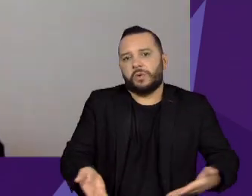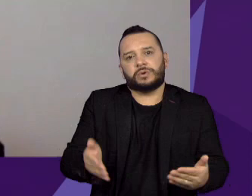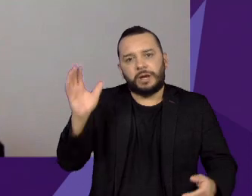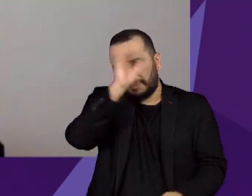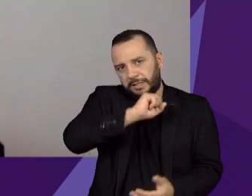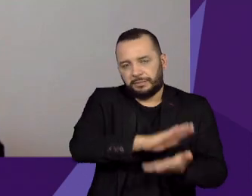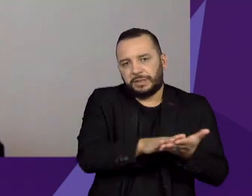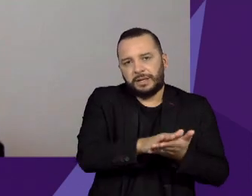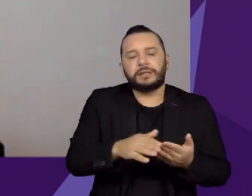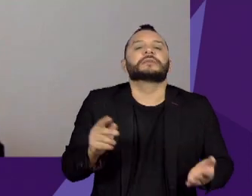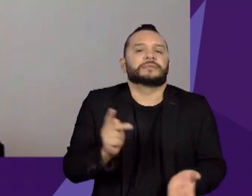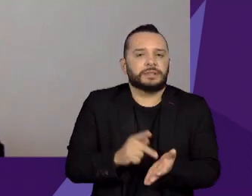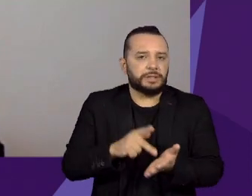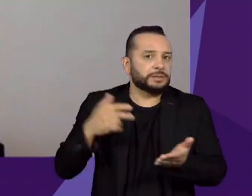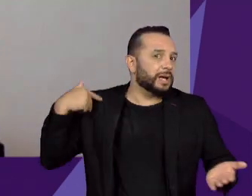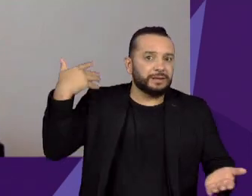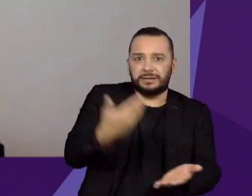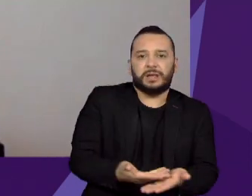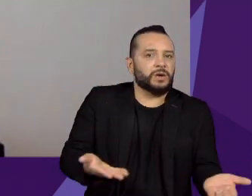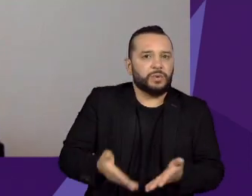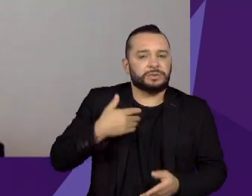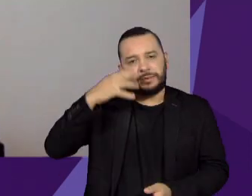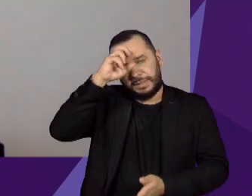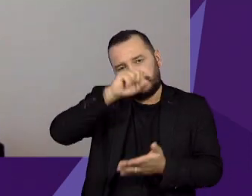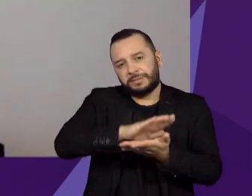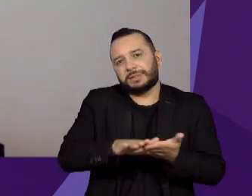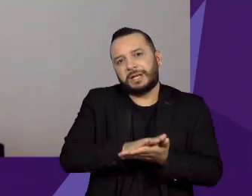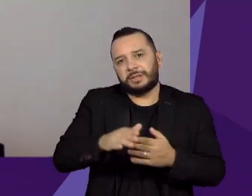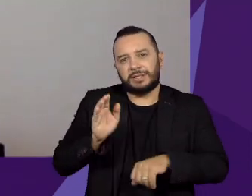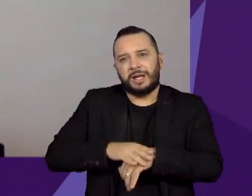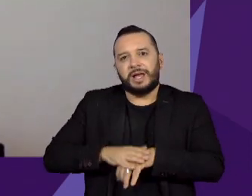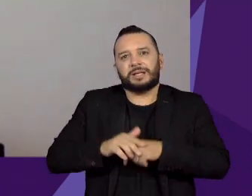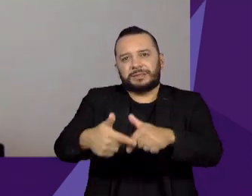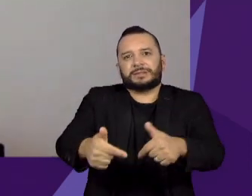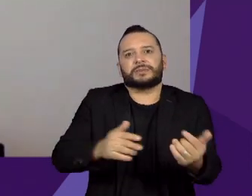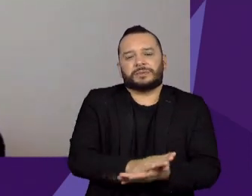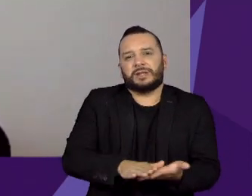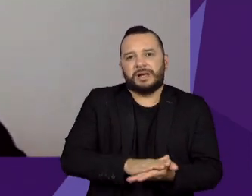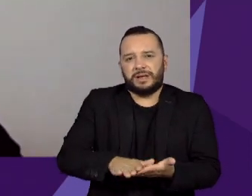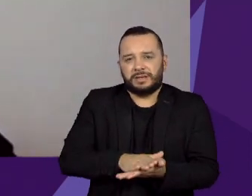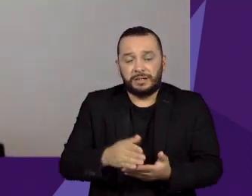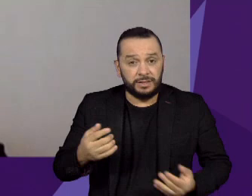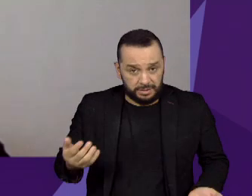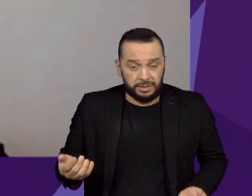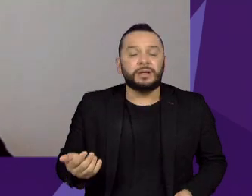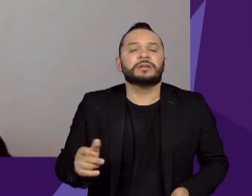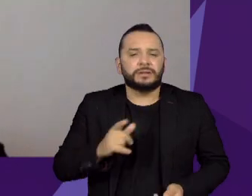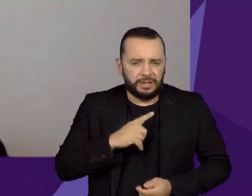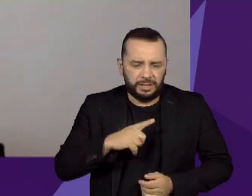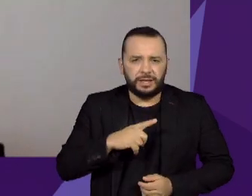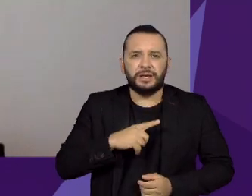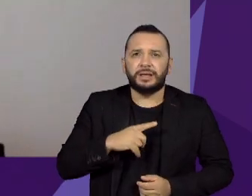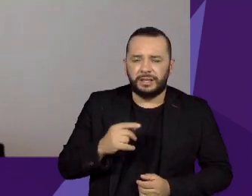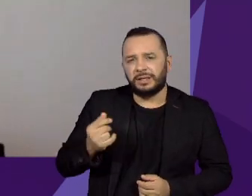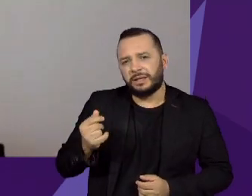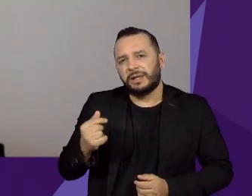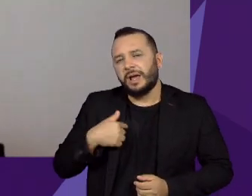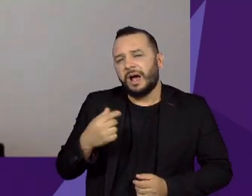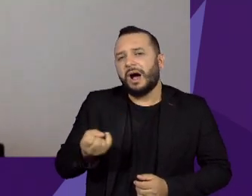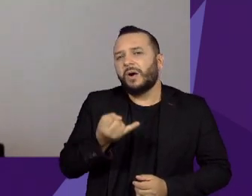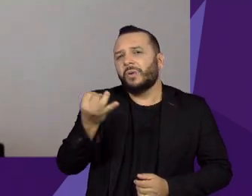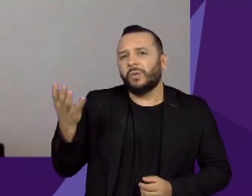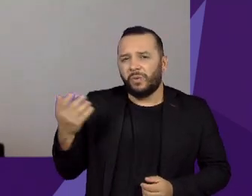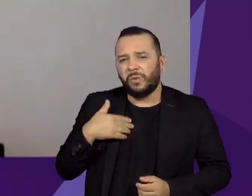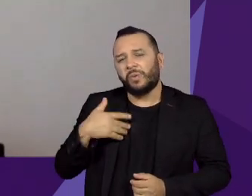ministro? Não aprendemos, não fizemos, né? Não utilizamos. Nós fizemos algumas pseudo-paralisações, mas